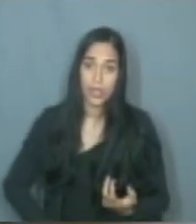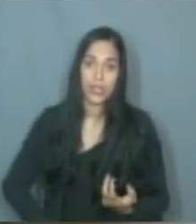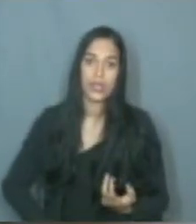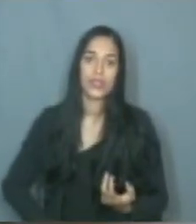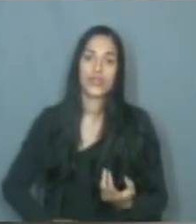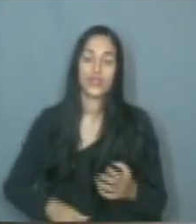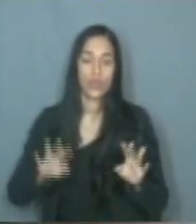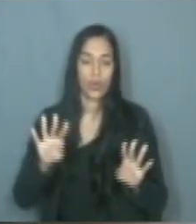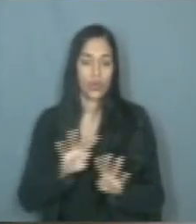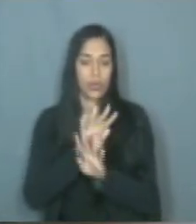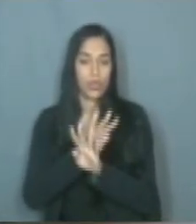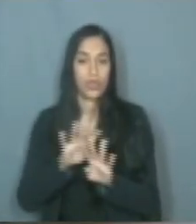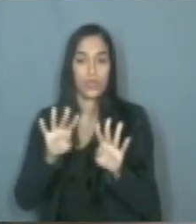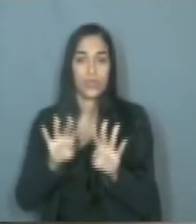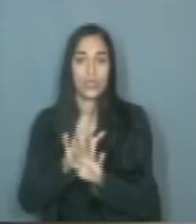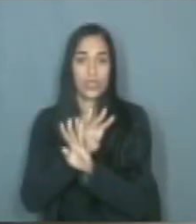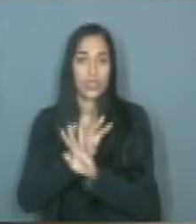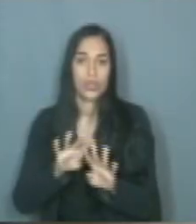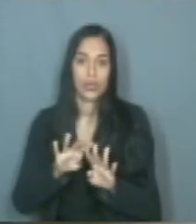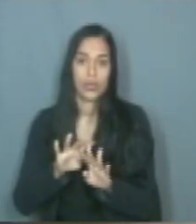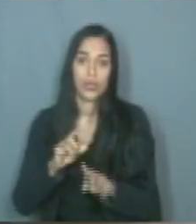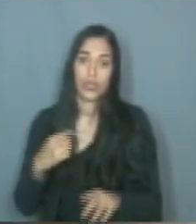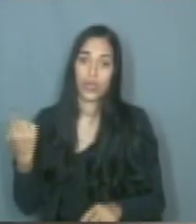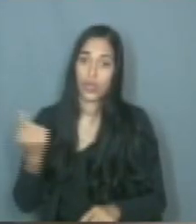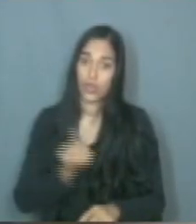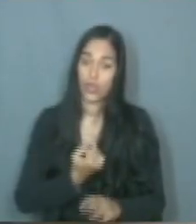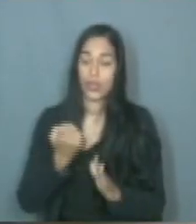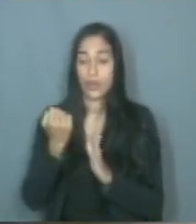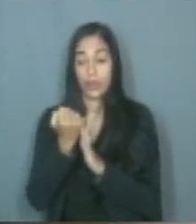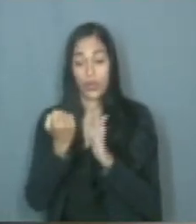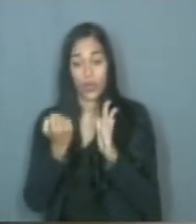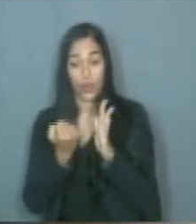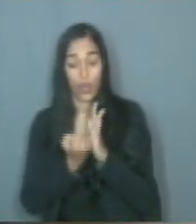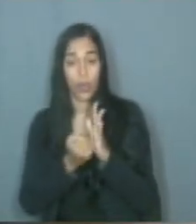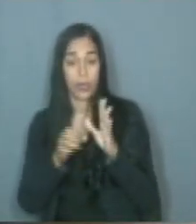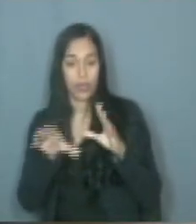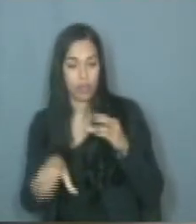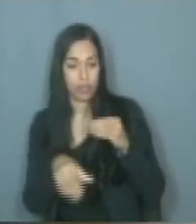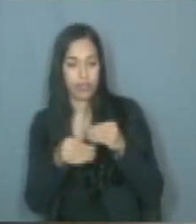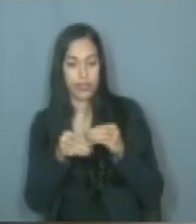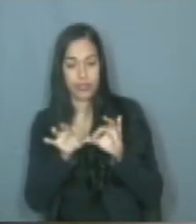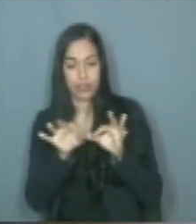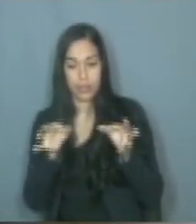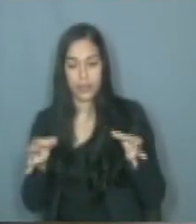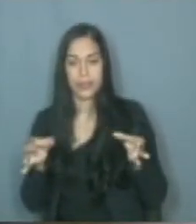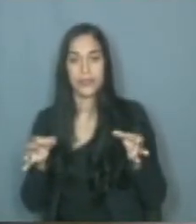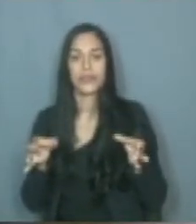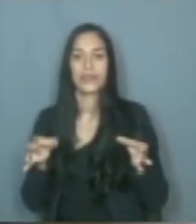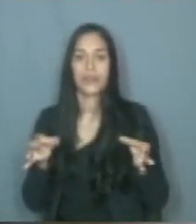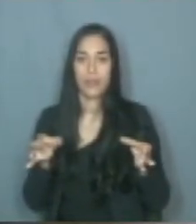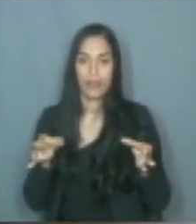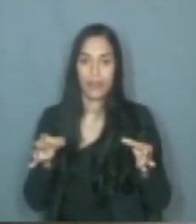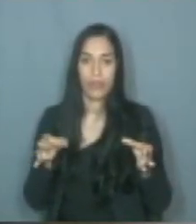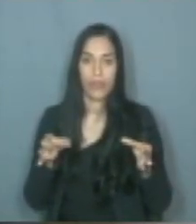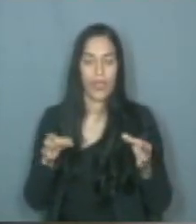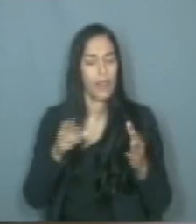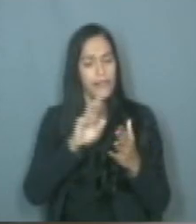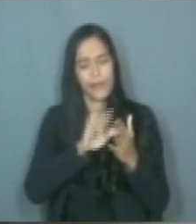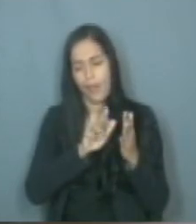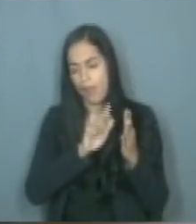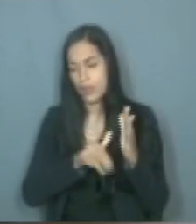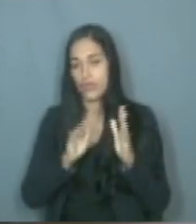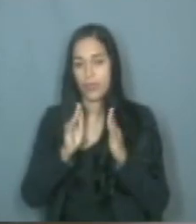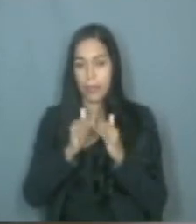os blocos líricos e realizamos um documento síntese de uma série de